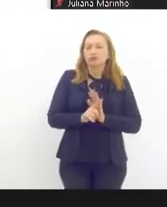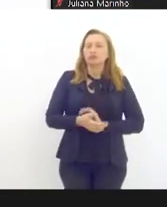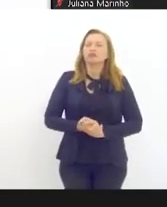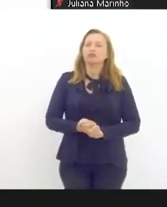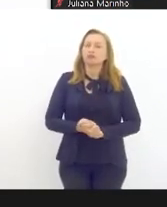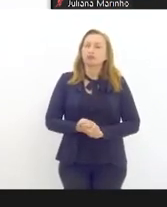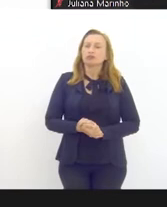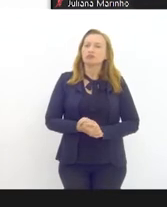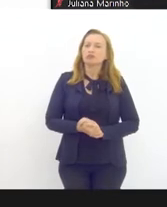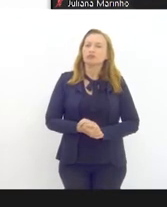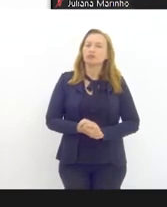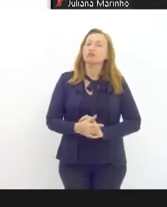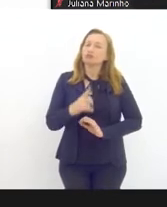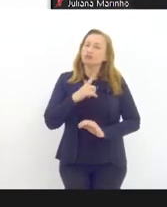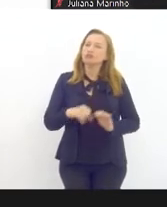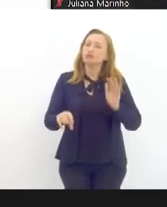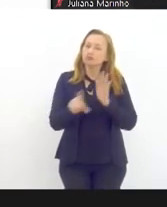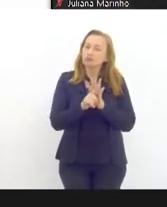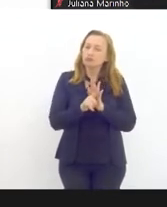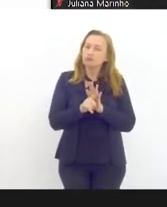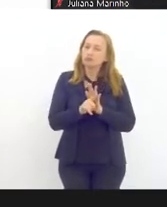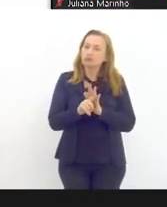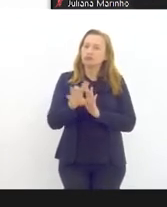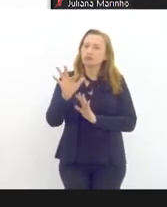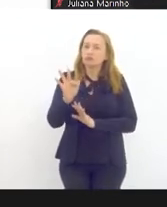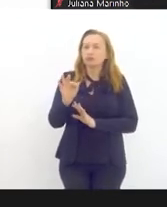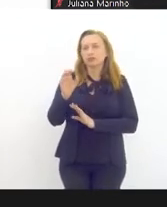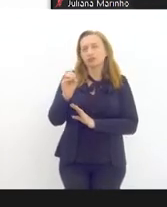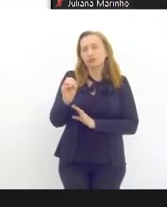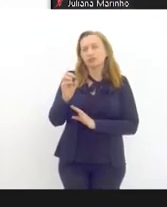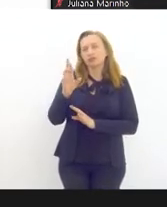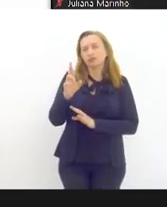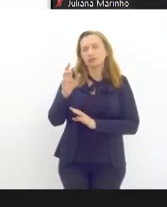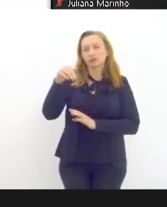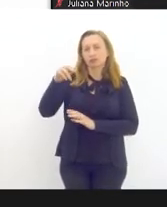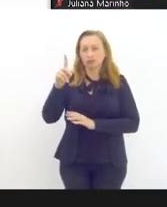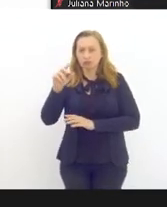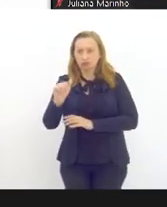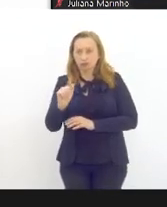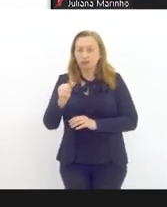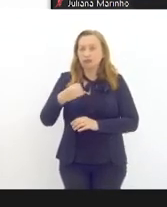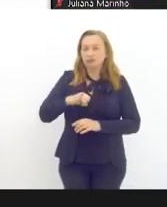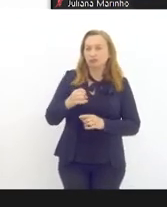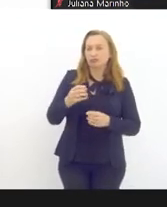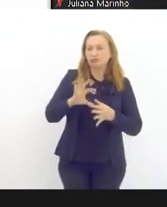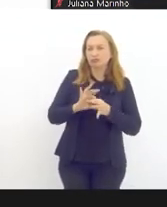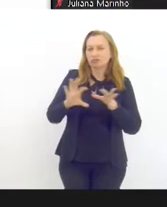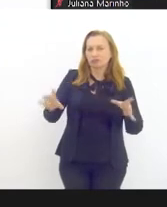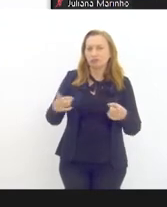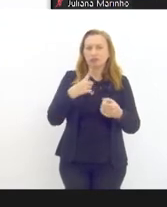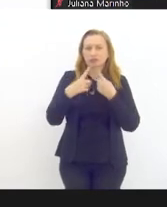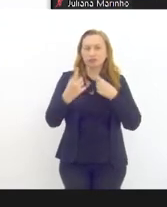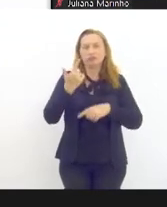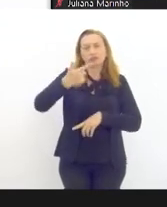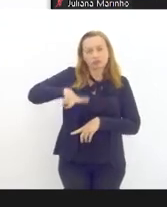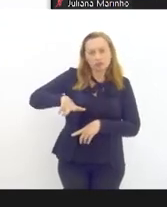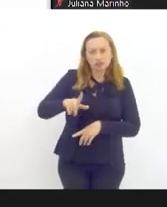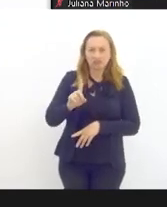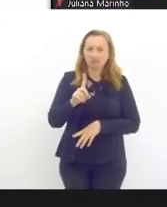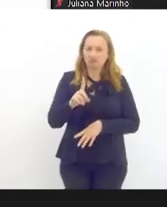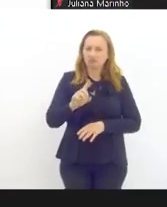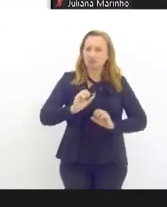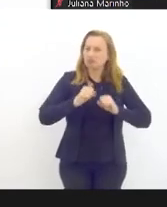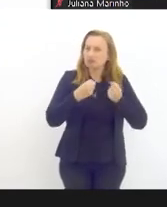gente possa ter na lei uma fórmula. Porque se a gente deixar essa discussão, e, de novo, não estou defendendo que seja